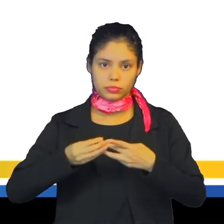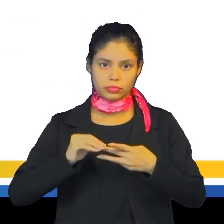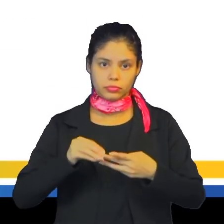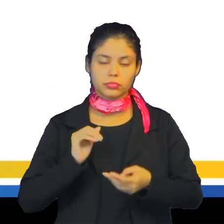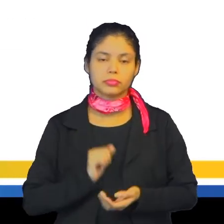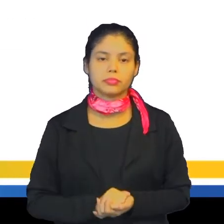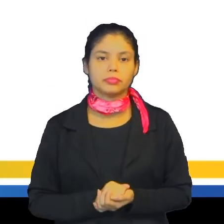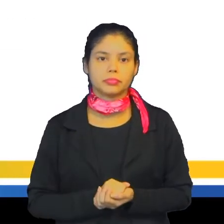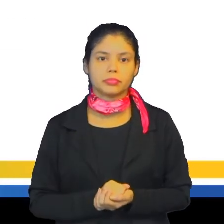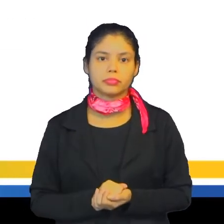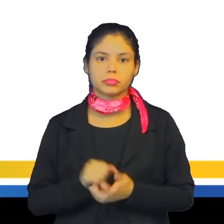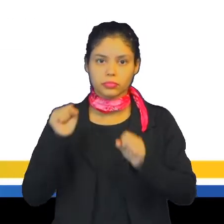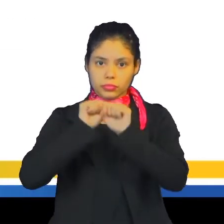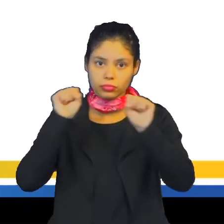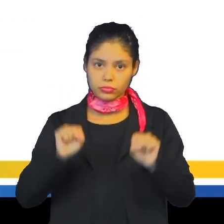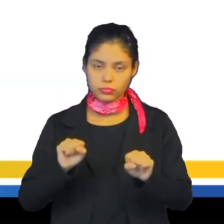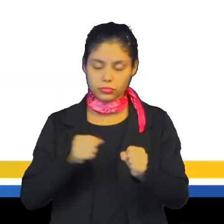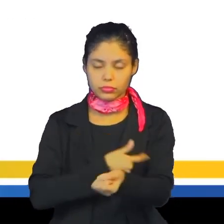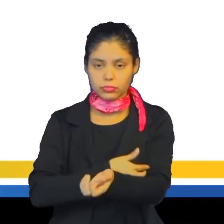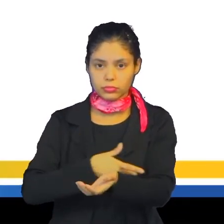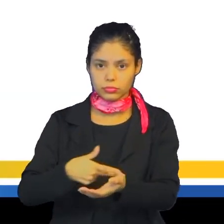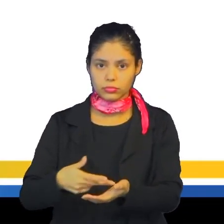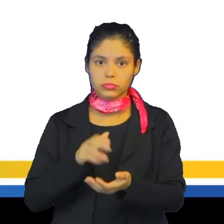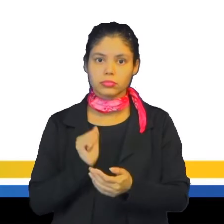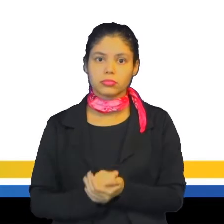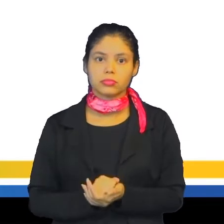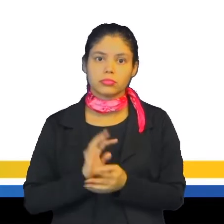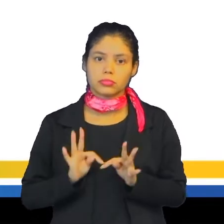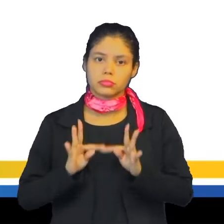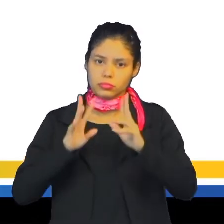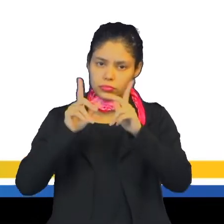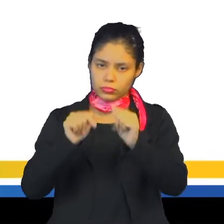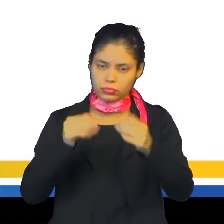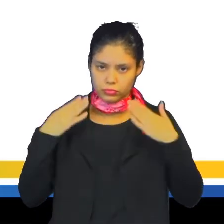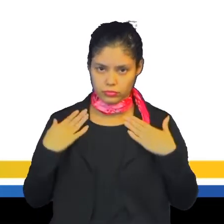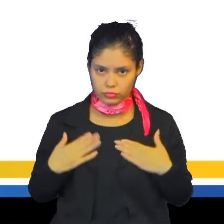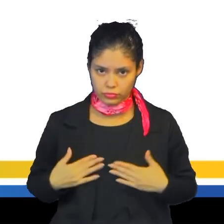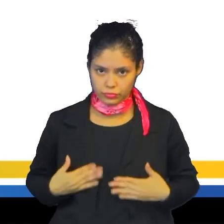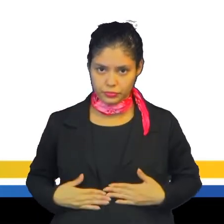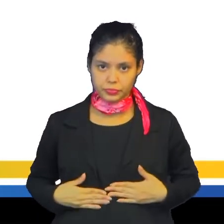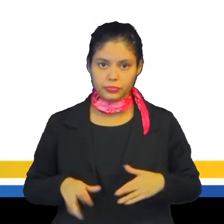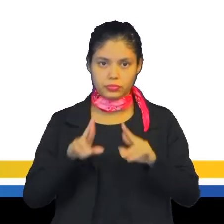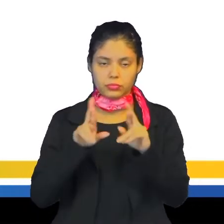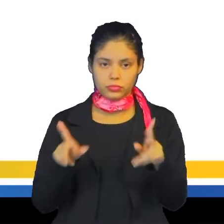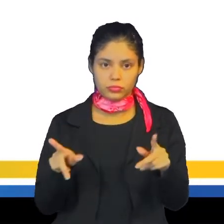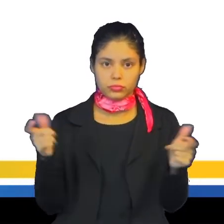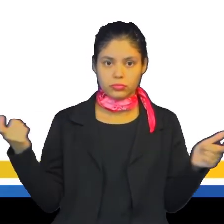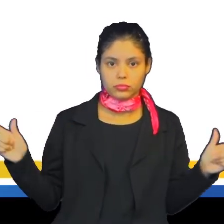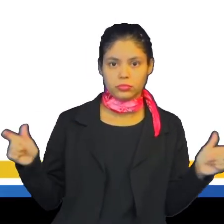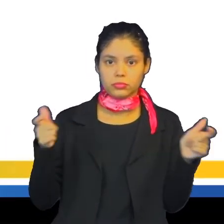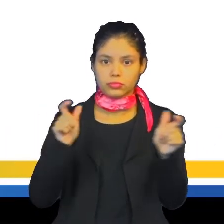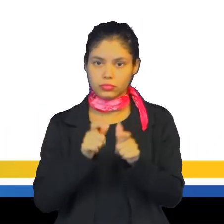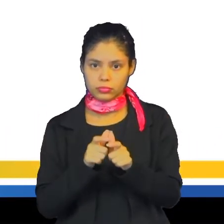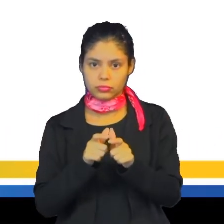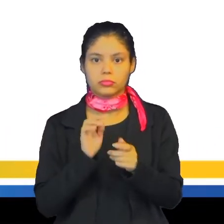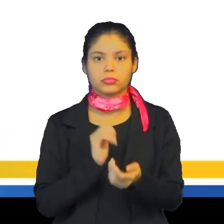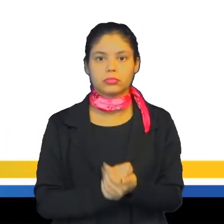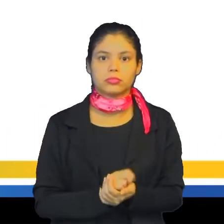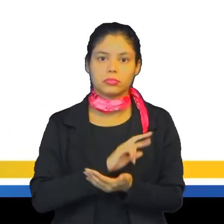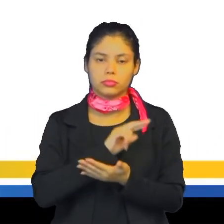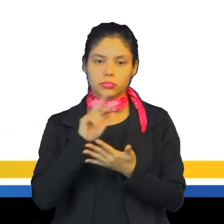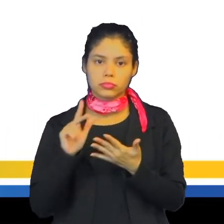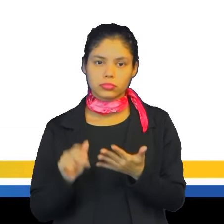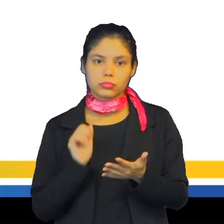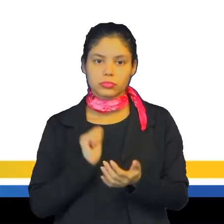O sistema vascular sanguíneo ele assegura a distribuição do sangue em todas as partes do corpo. Tem diferentes tamanhos, características